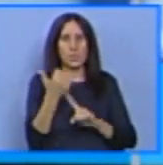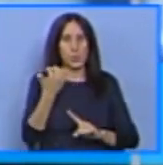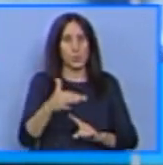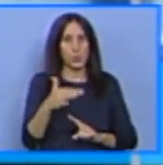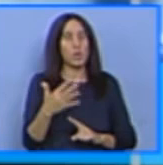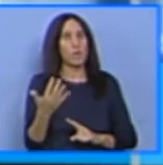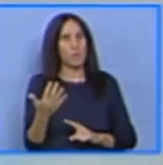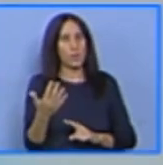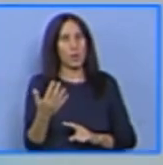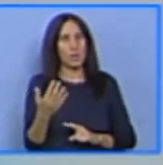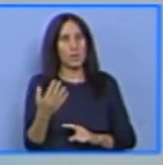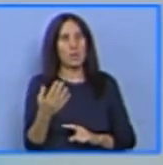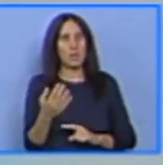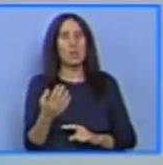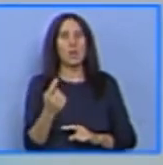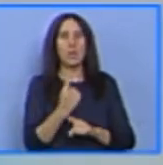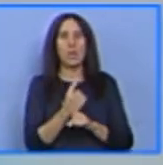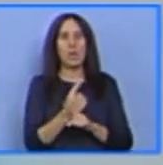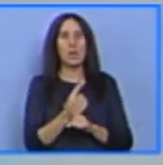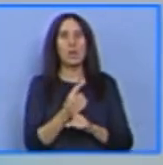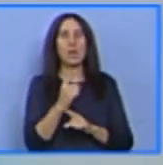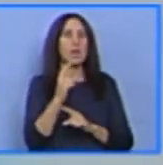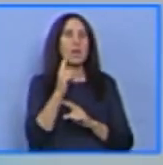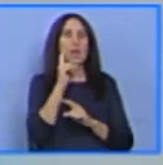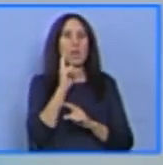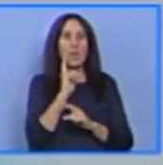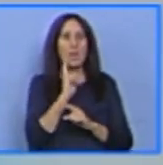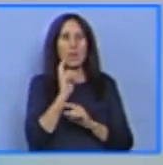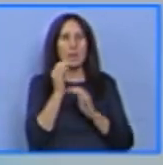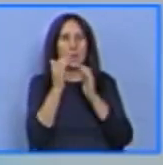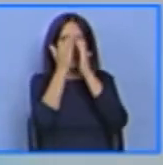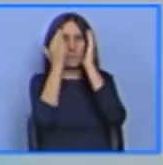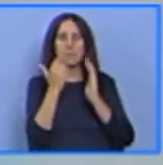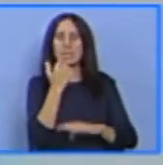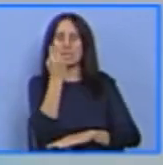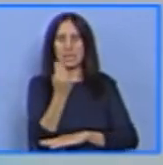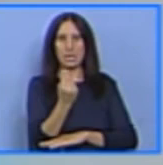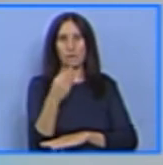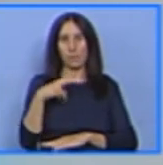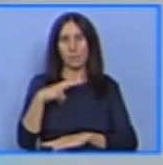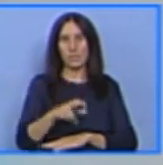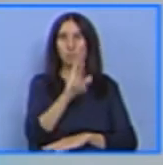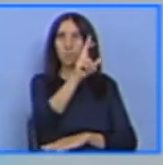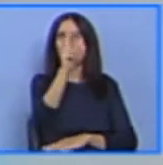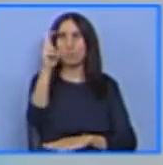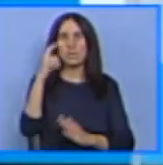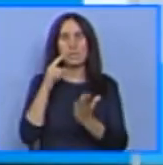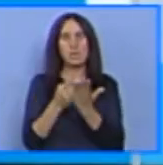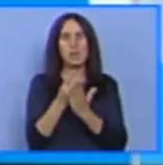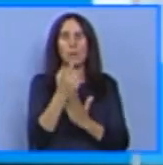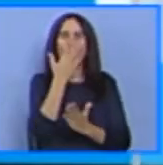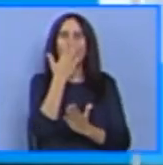foi um itinerário da imagem peregrina pelo país todo. E parecia quase